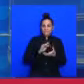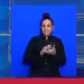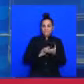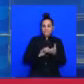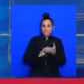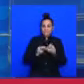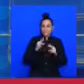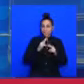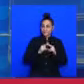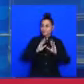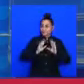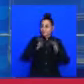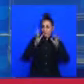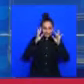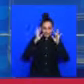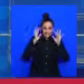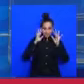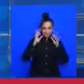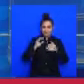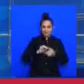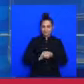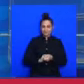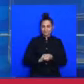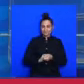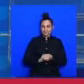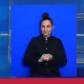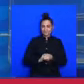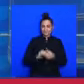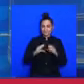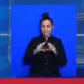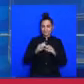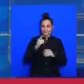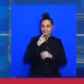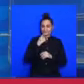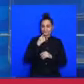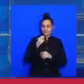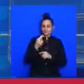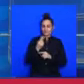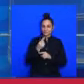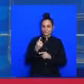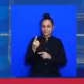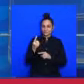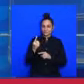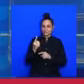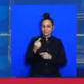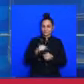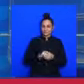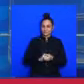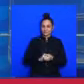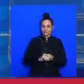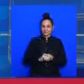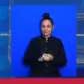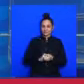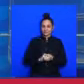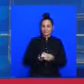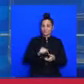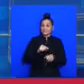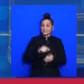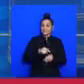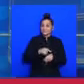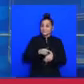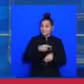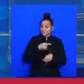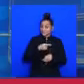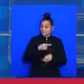loterias caixas Já pensou bola vermelha número 21 vermelha 21 e agora